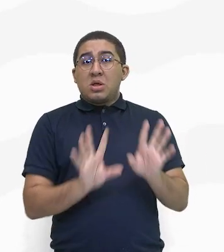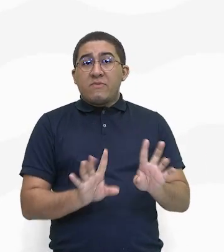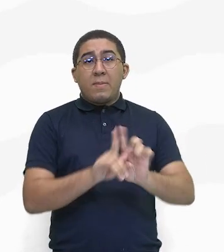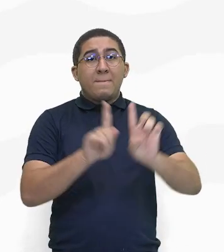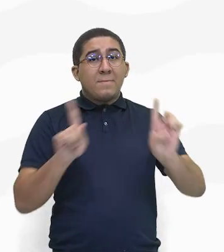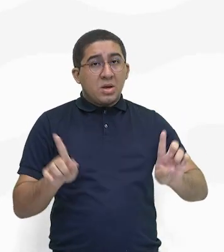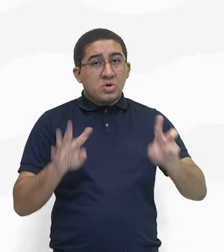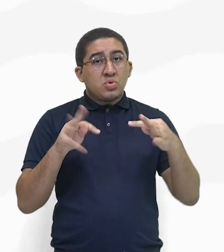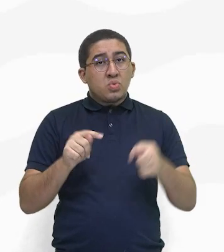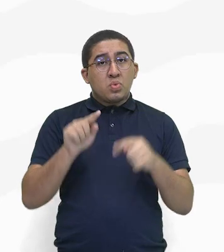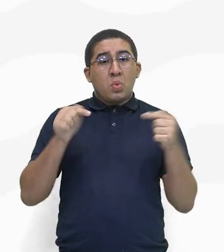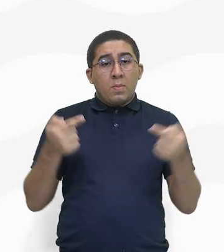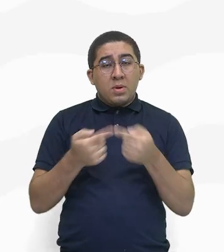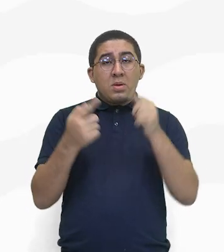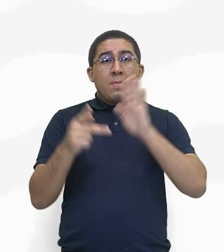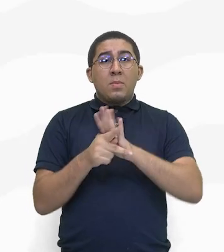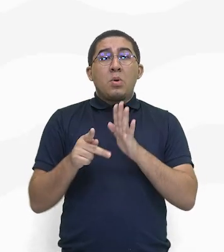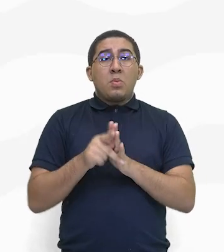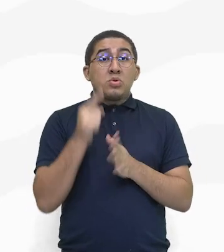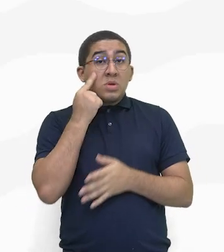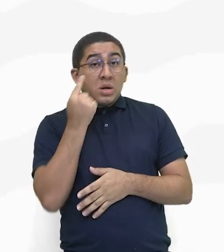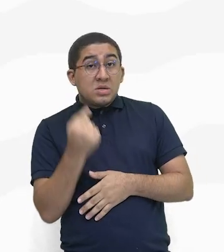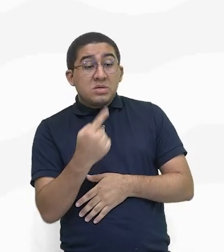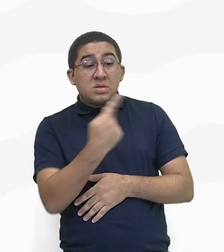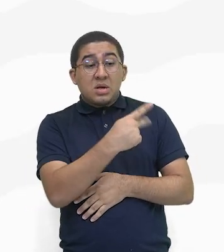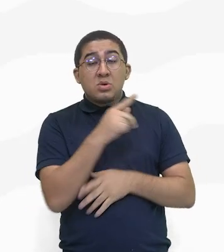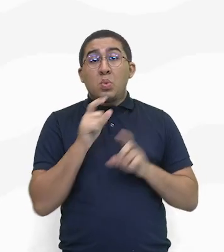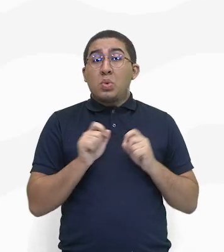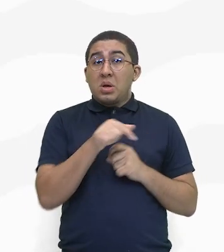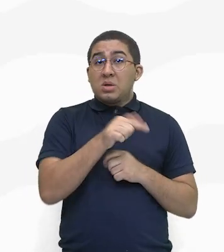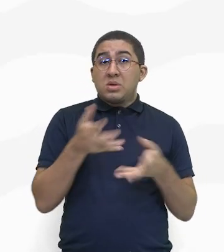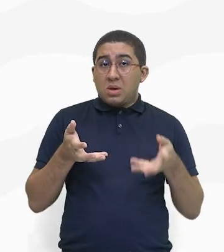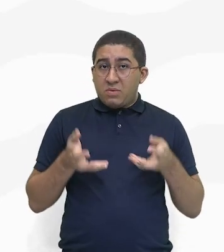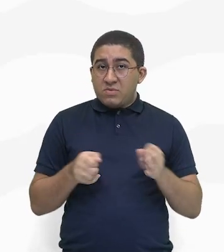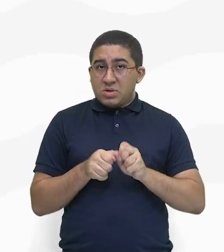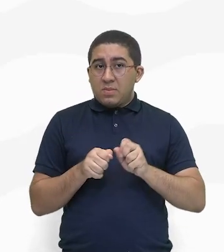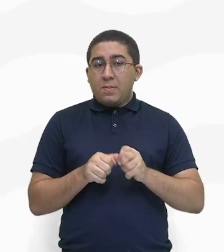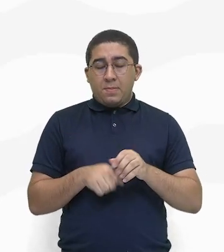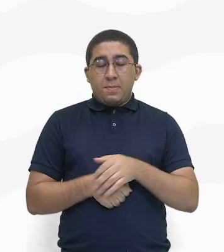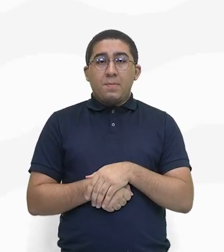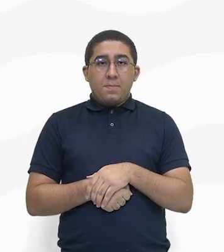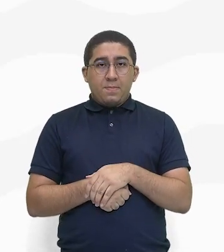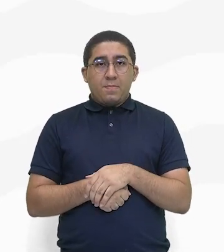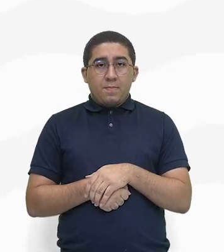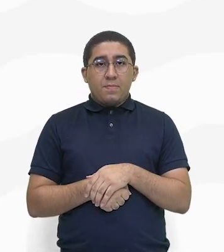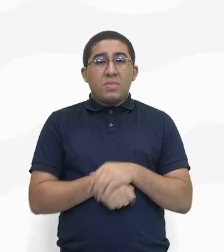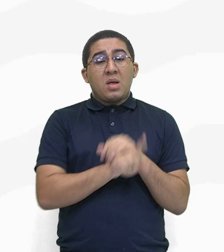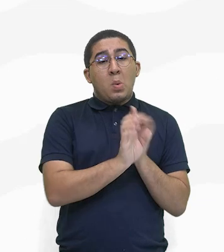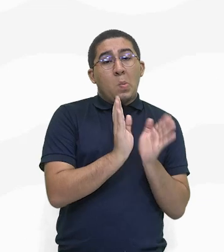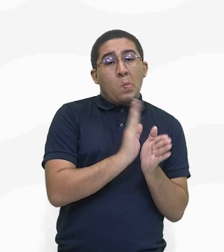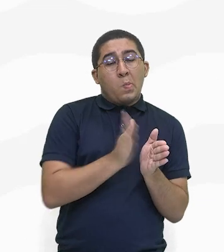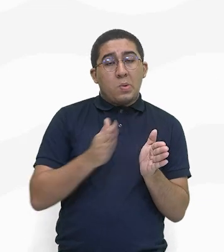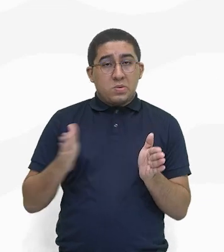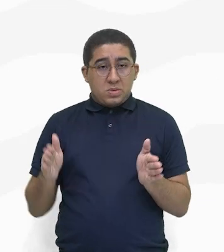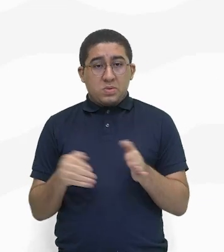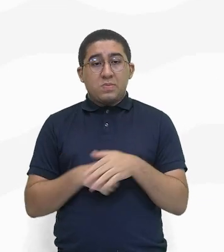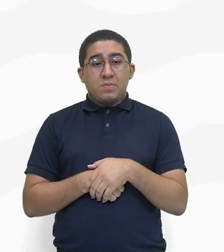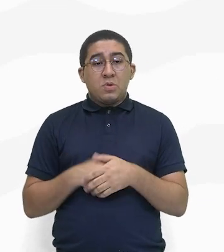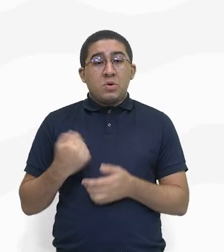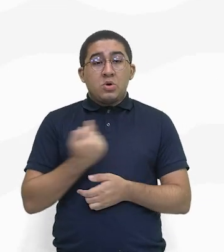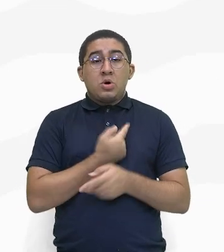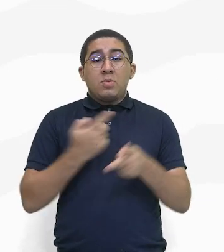tudo tem a ver com a própria busca do que as comunidades indígenas querem. Exatamente, é um processo, né? Nós vamos